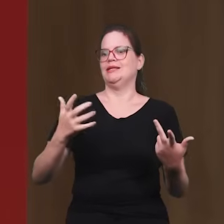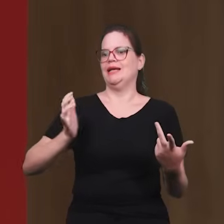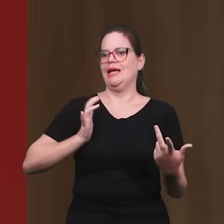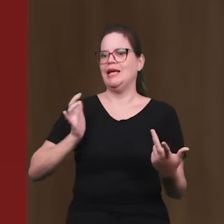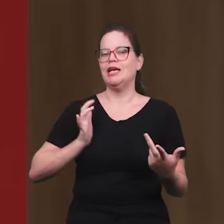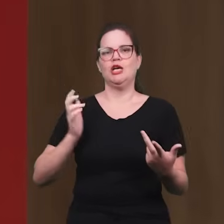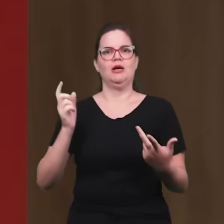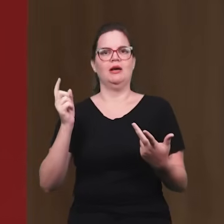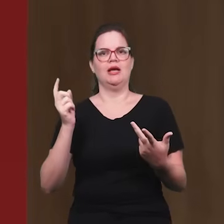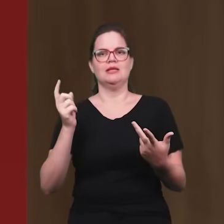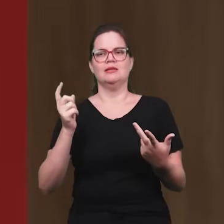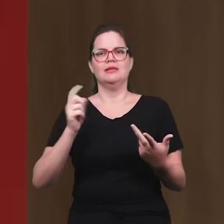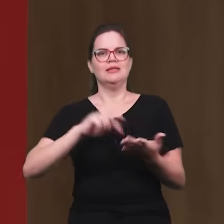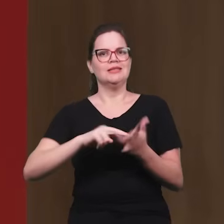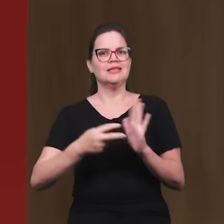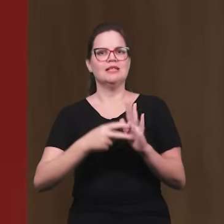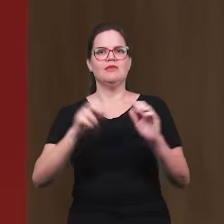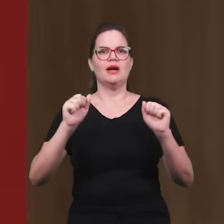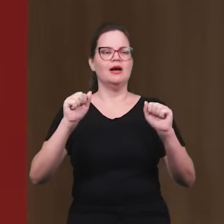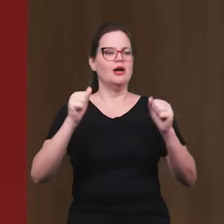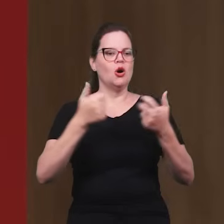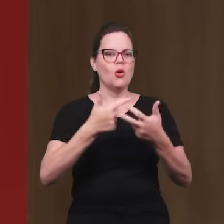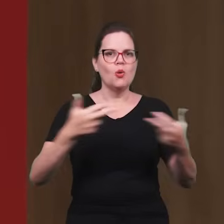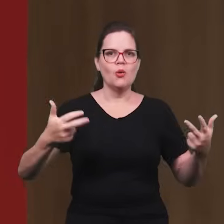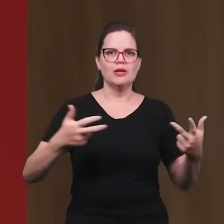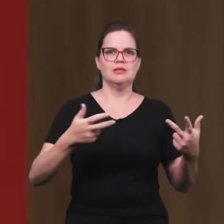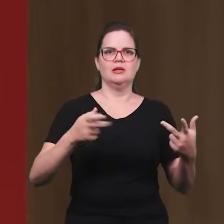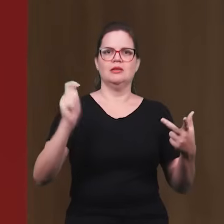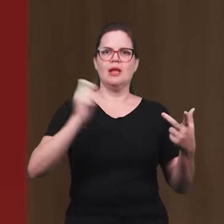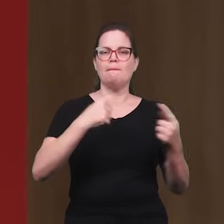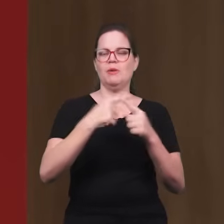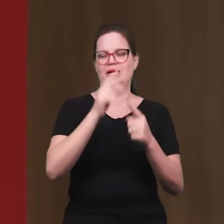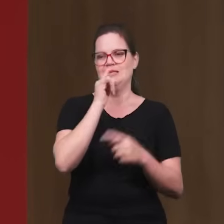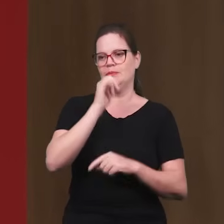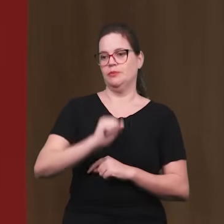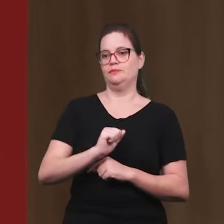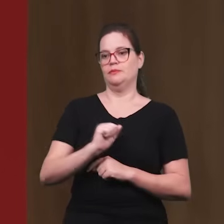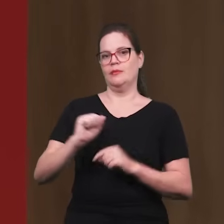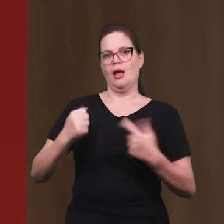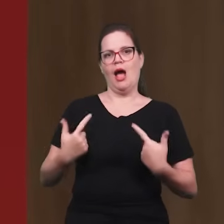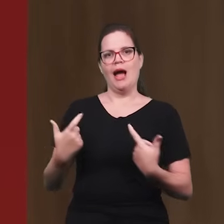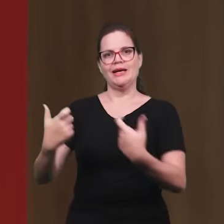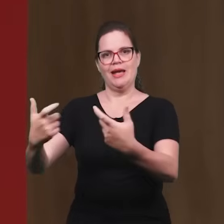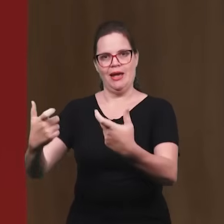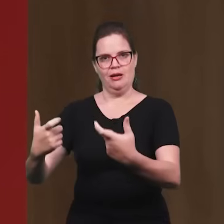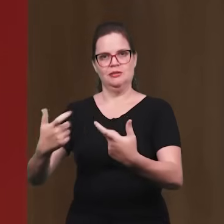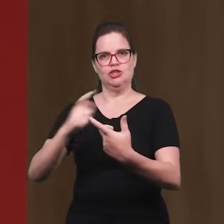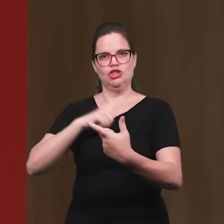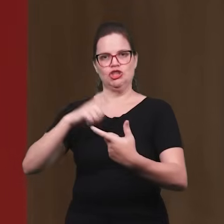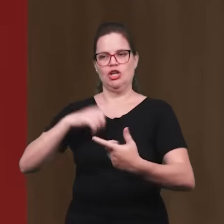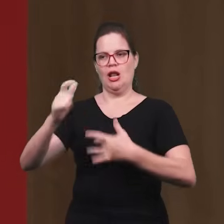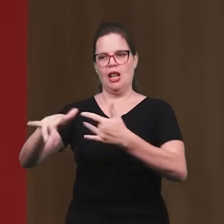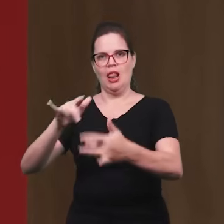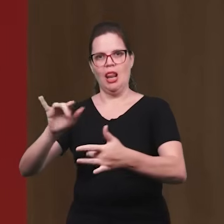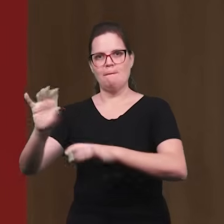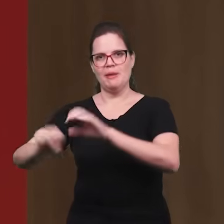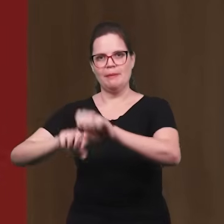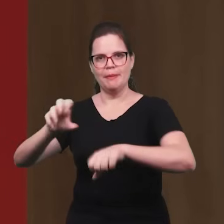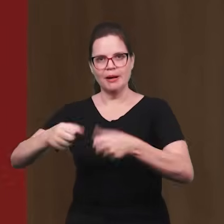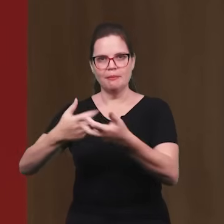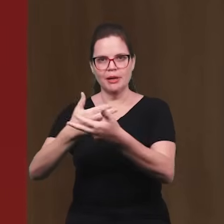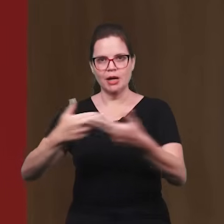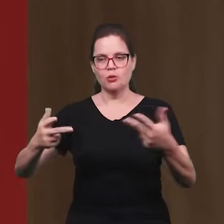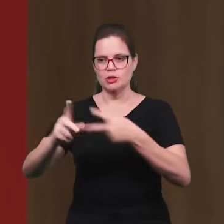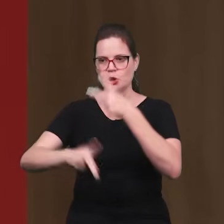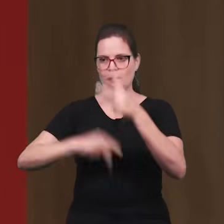algo que era recebido até dos despojos de guerra. Eram as conquistas ali que os povos